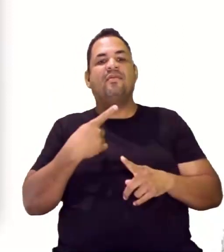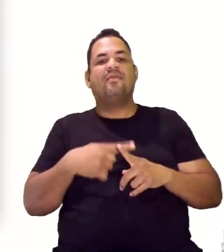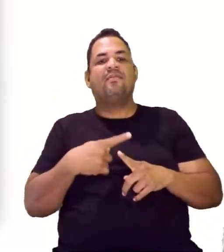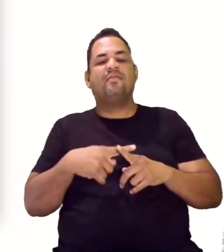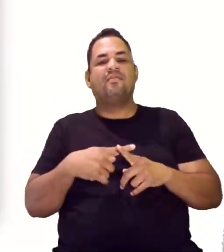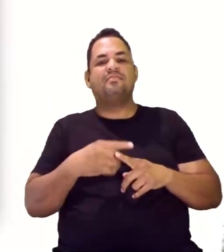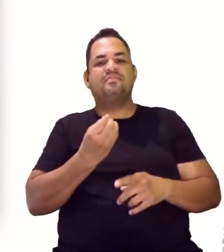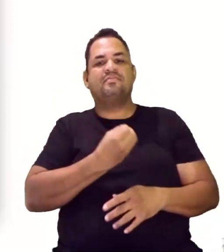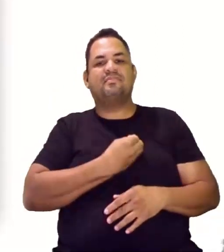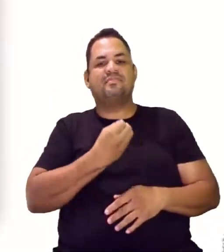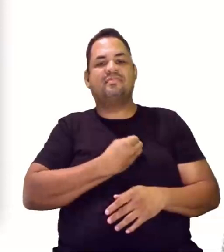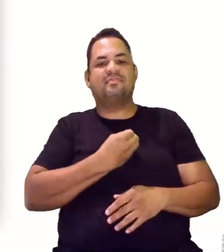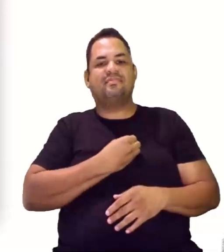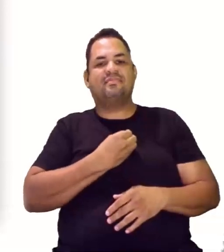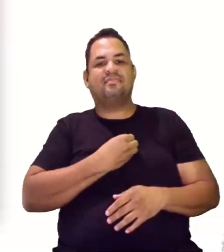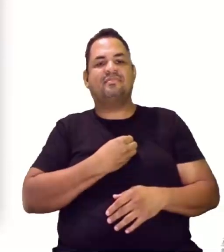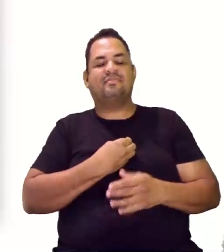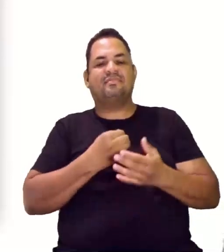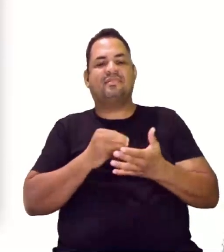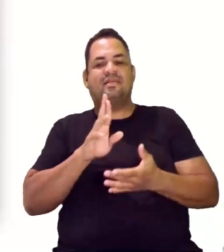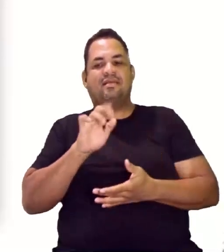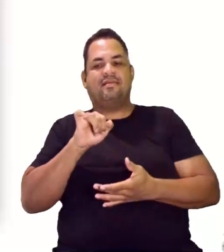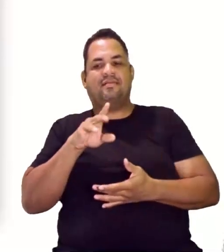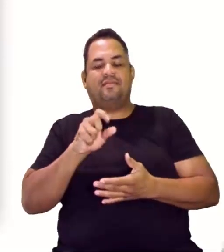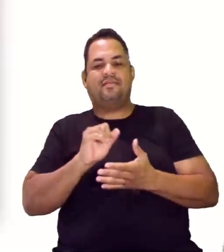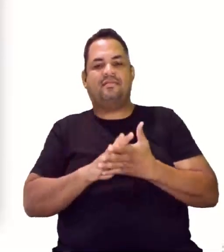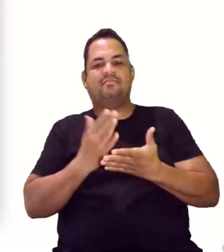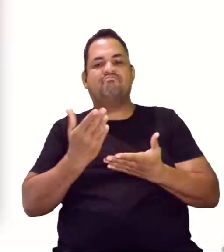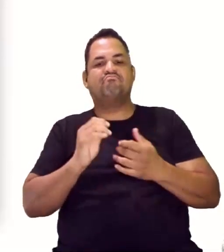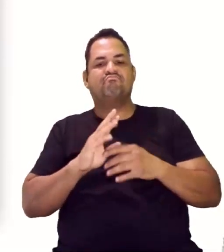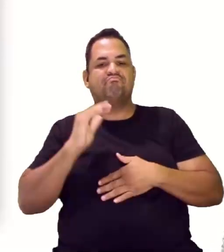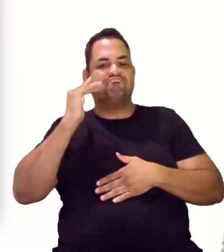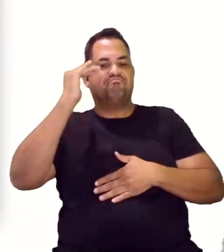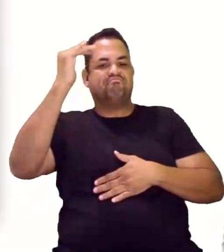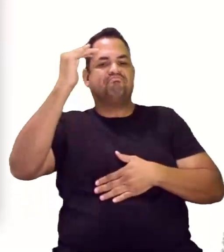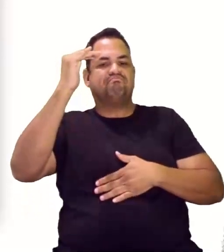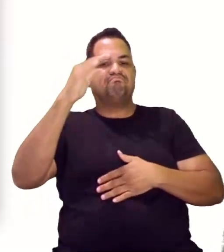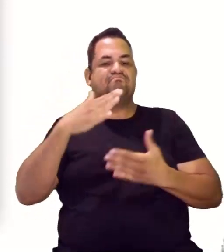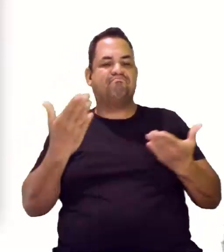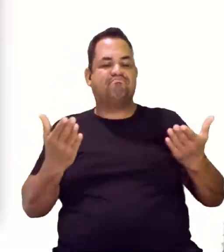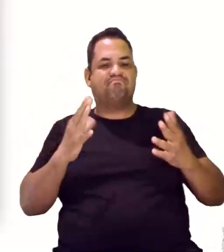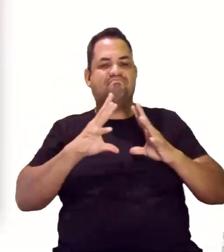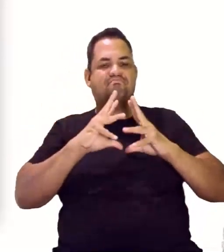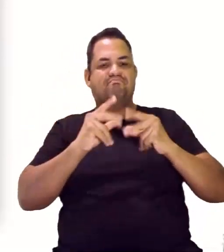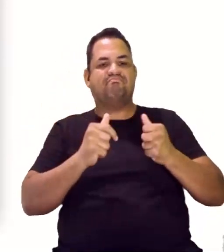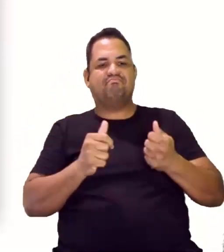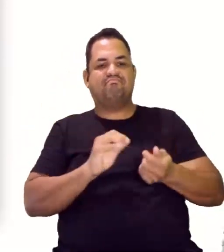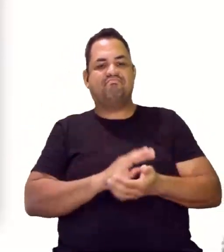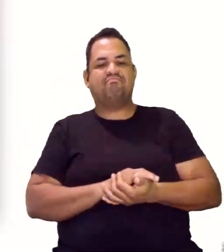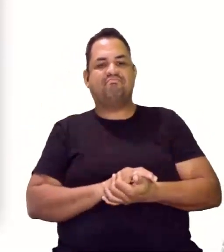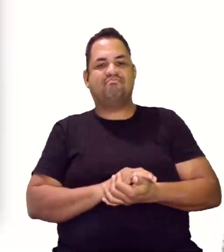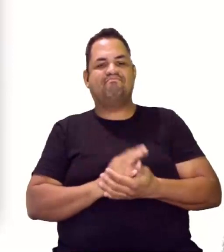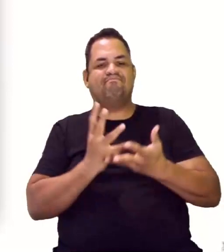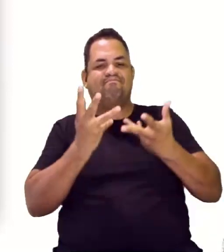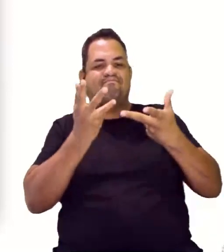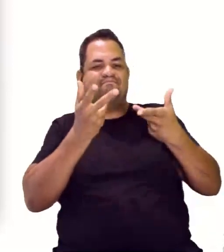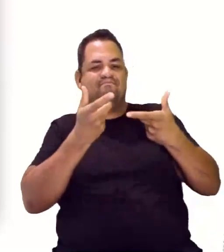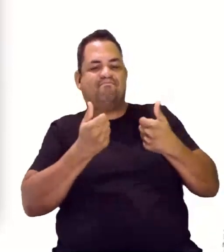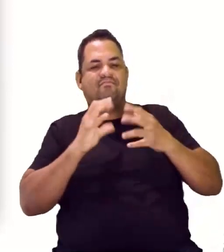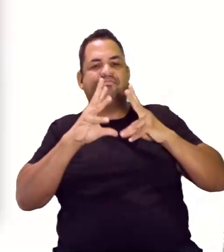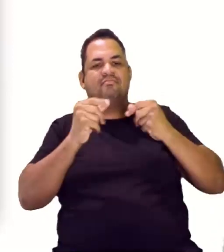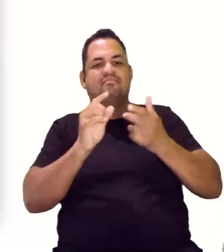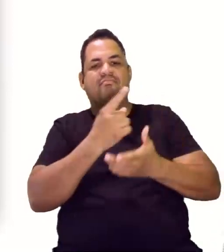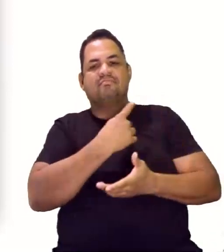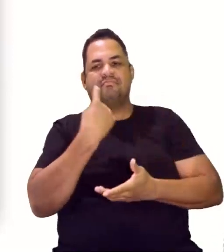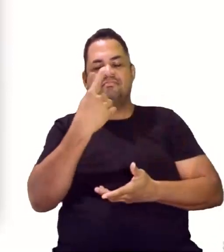Porque os números reais... Eles dominam de forma maravilhosa